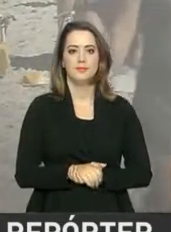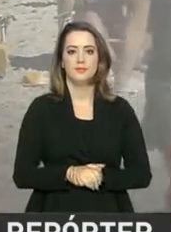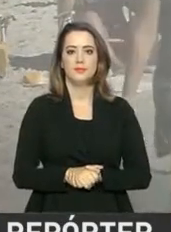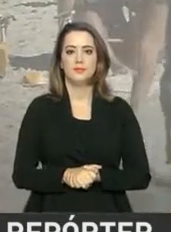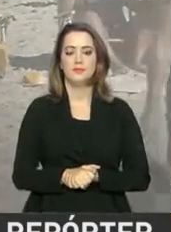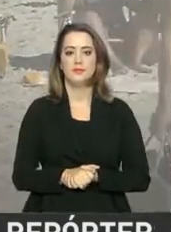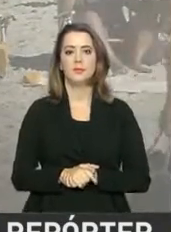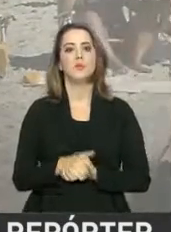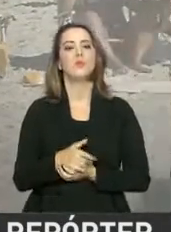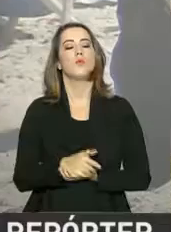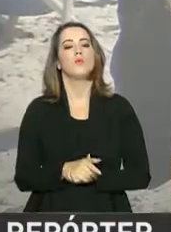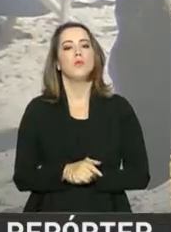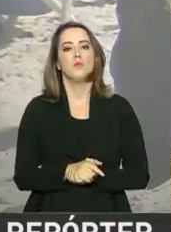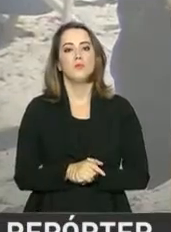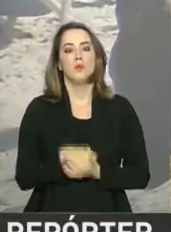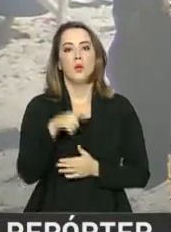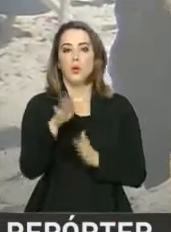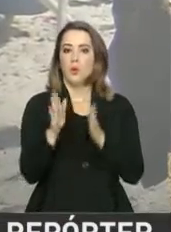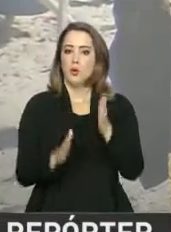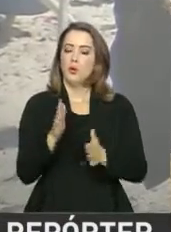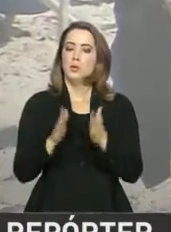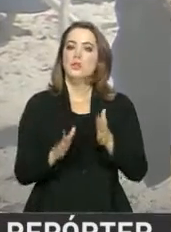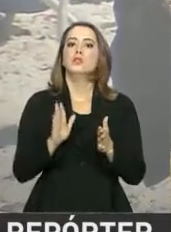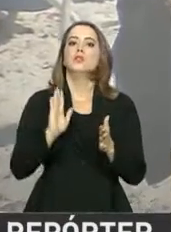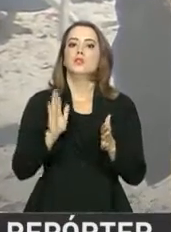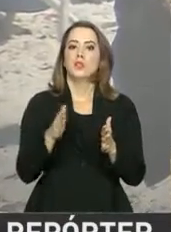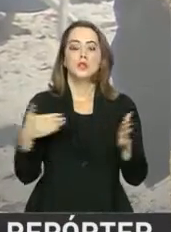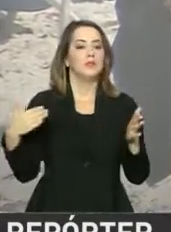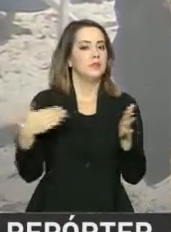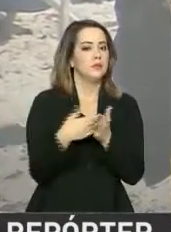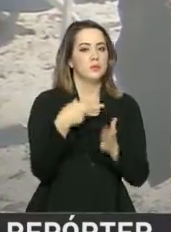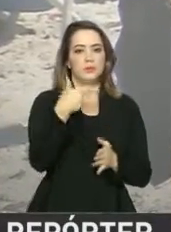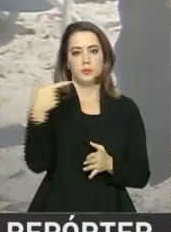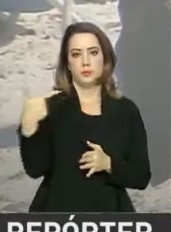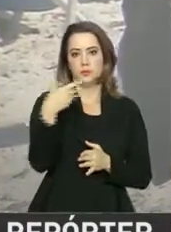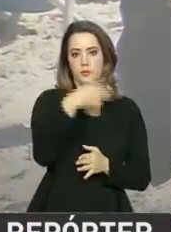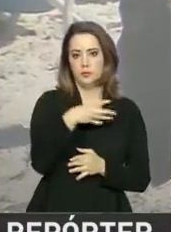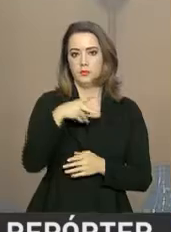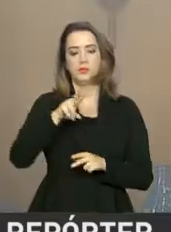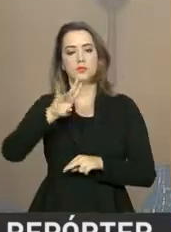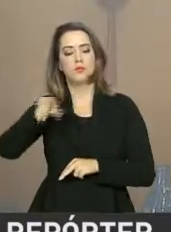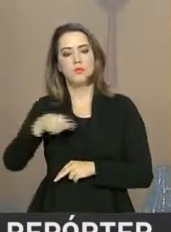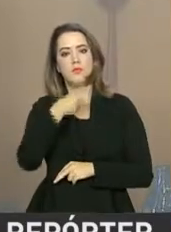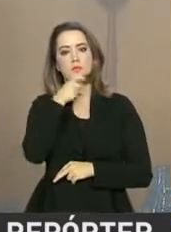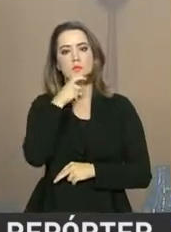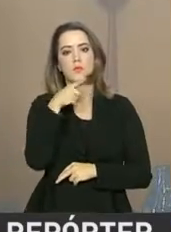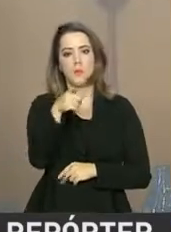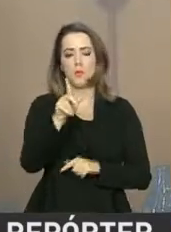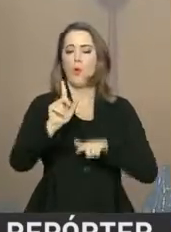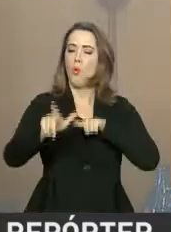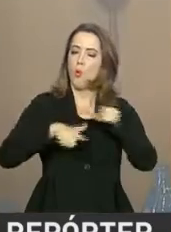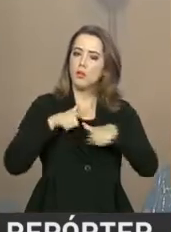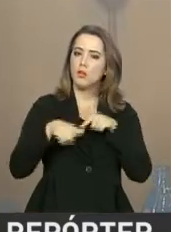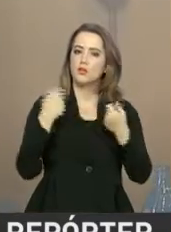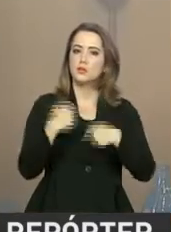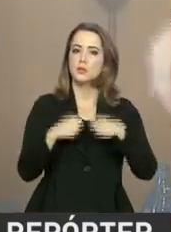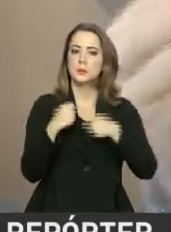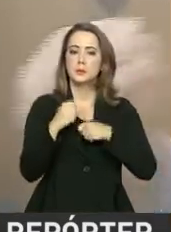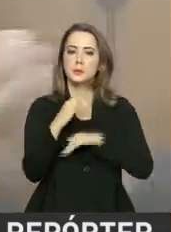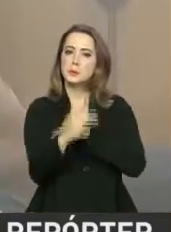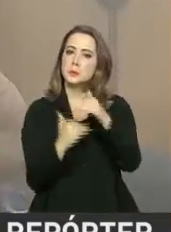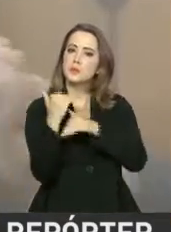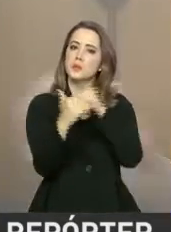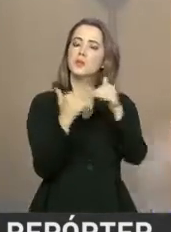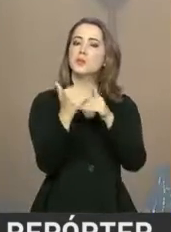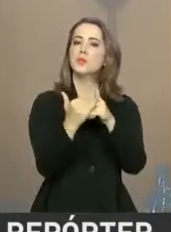braçosabertos.turismo.gov.br, sem o cedilha. O prazo para se inscrever é até o dia 24 de julho. O trabalhador precisa se qualificar para melhorar